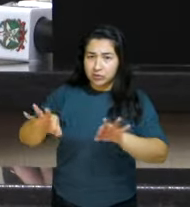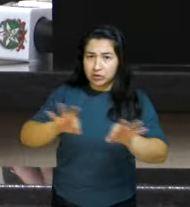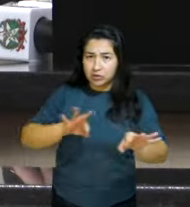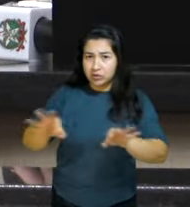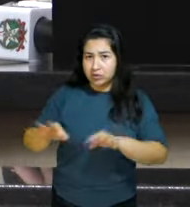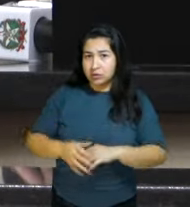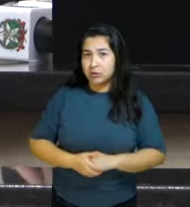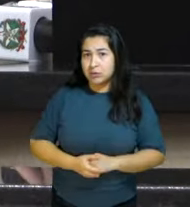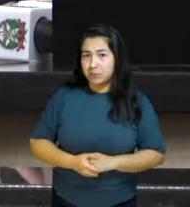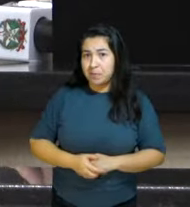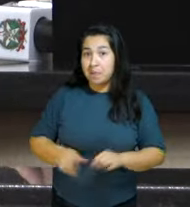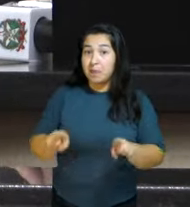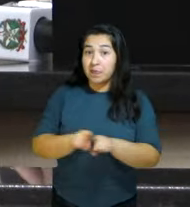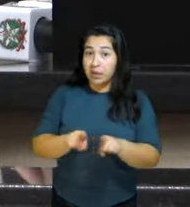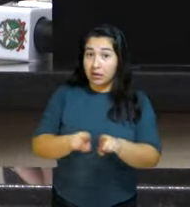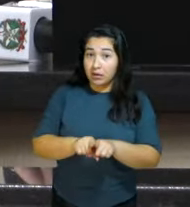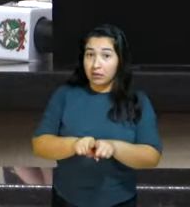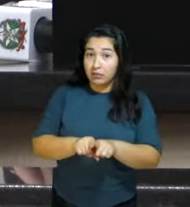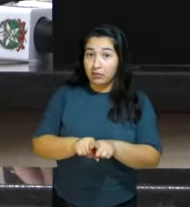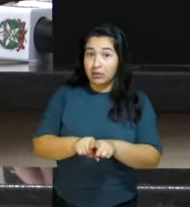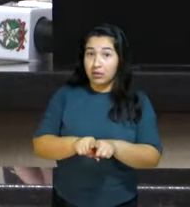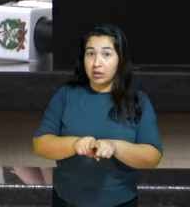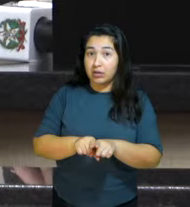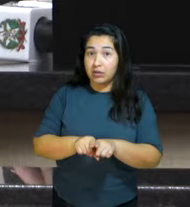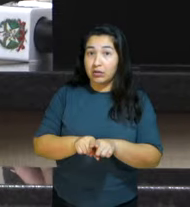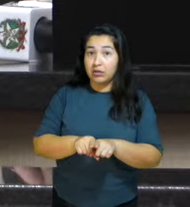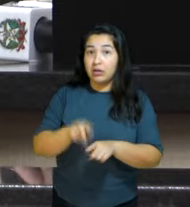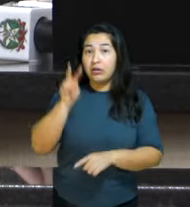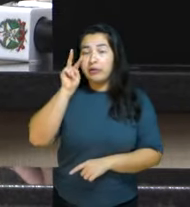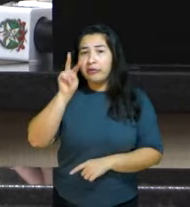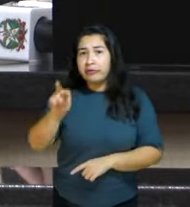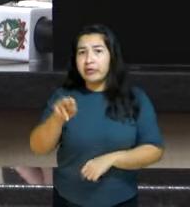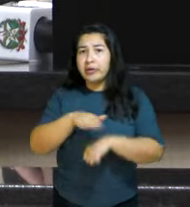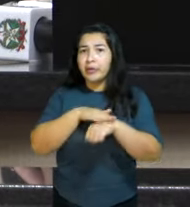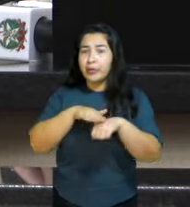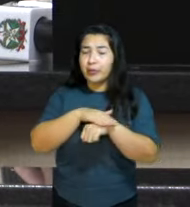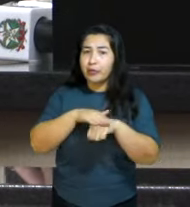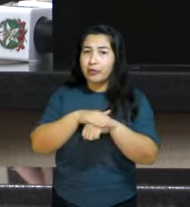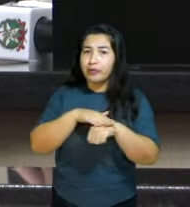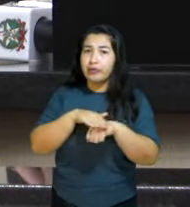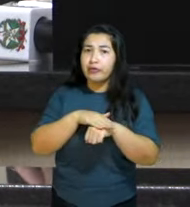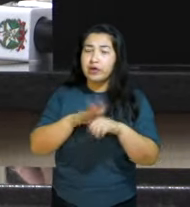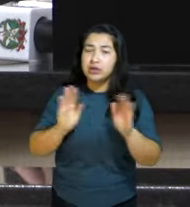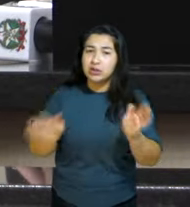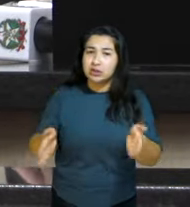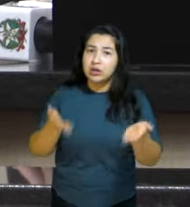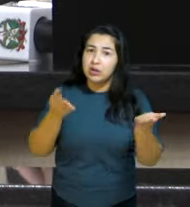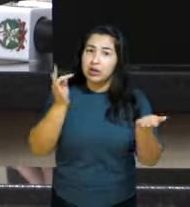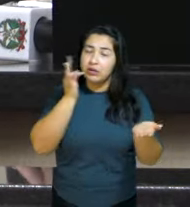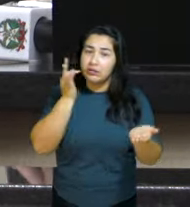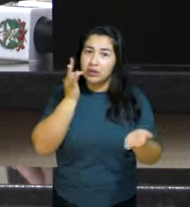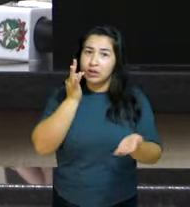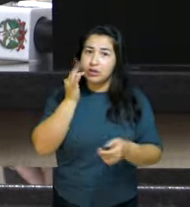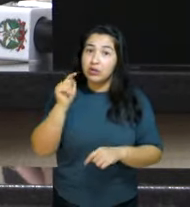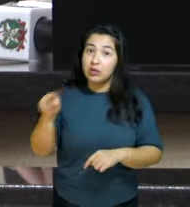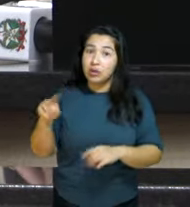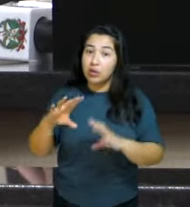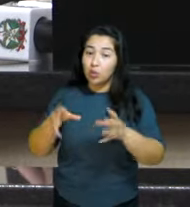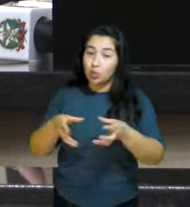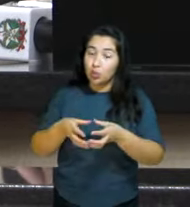citado pelo deputado Fernando Krellin, e nós já havíamos conversado durante essa semana, a própria FESPORT